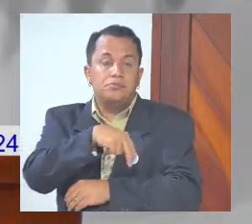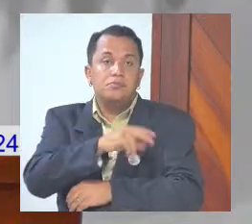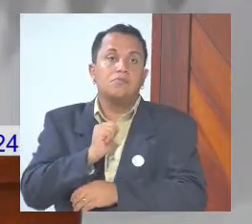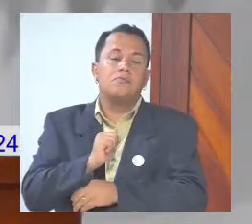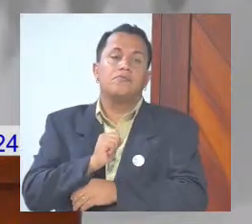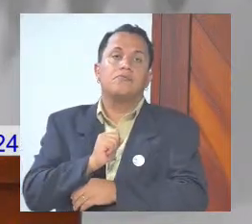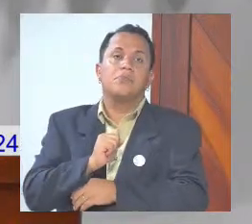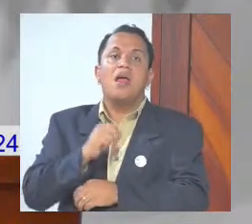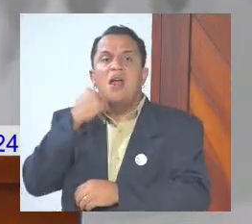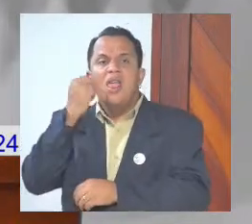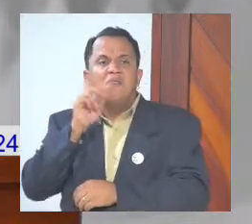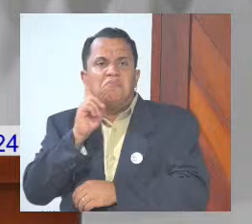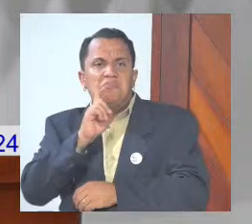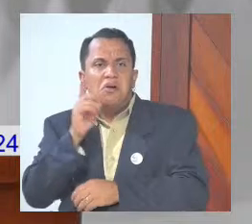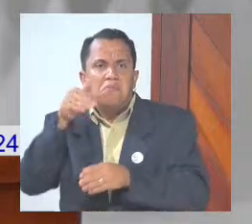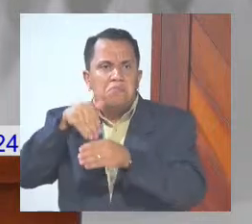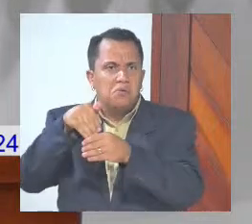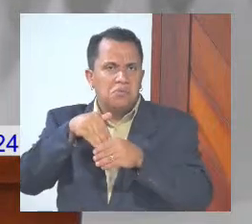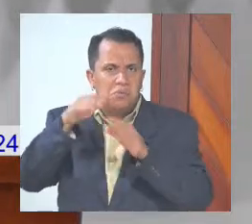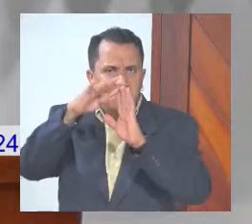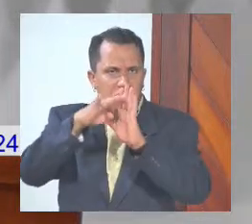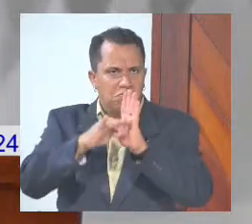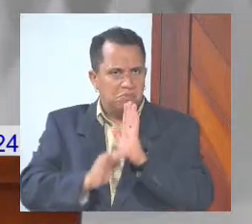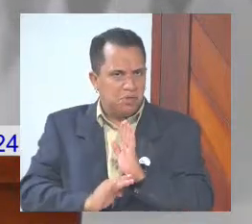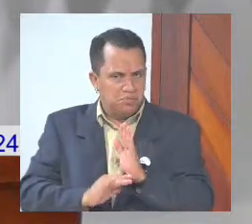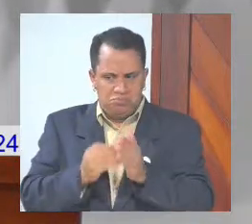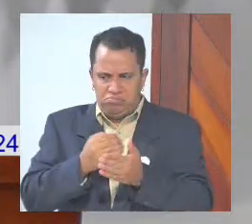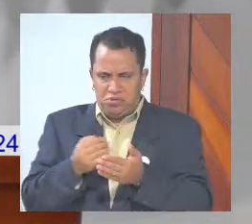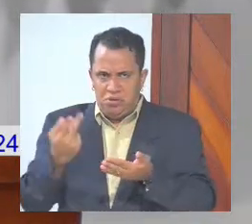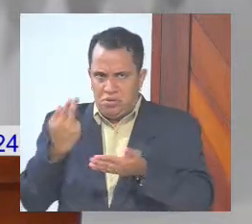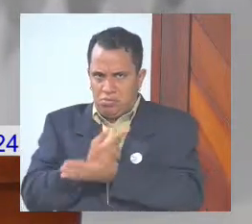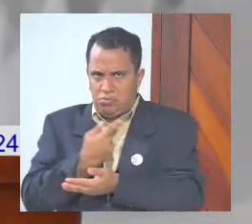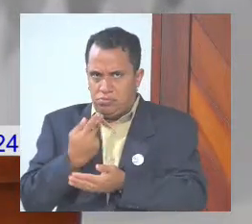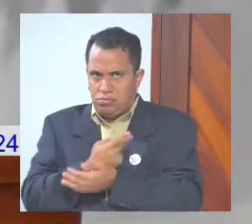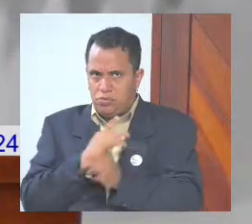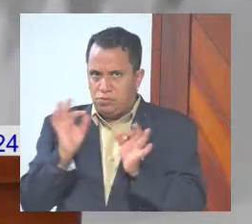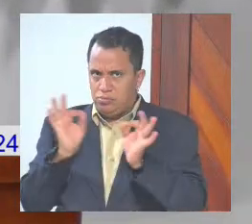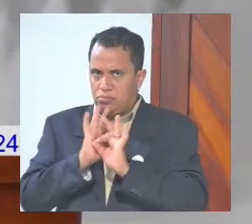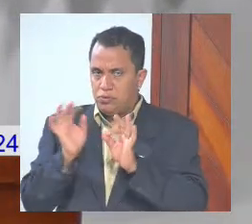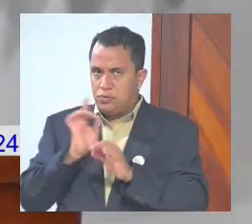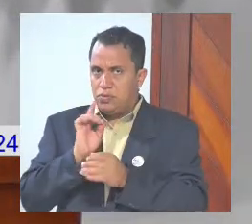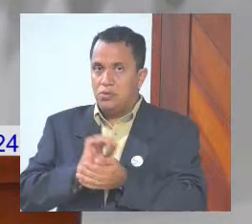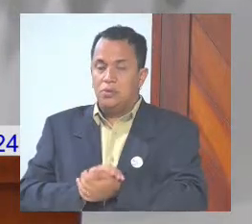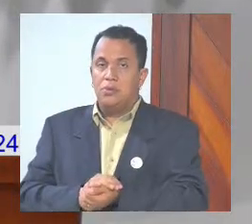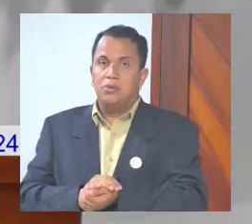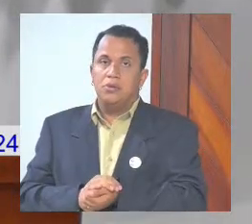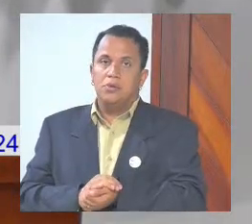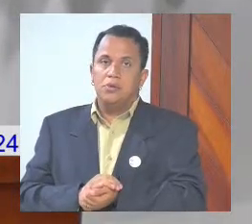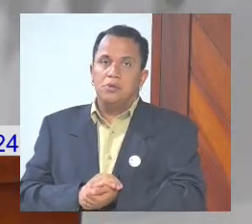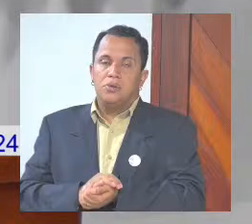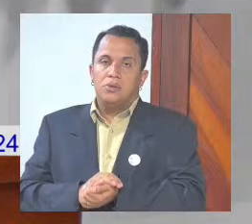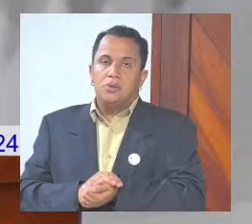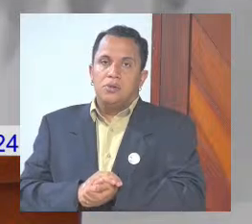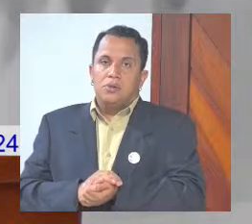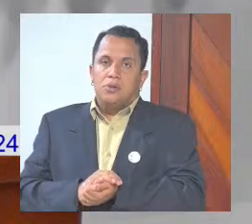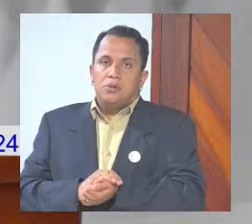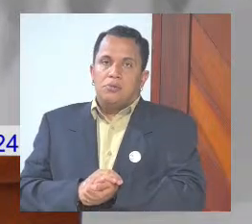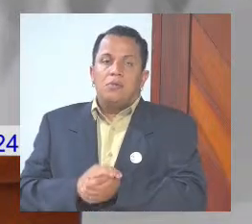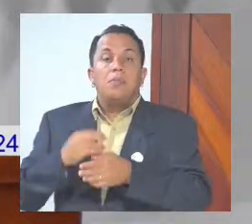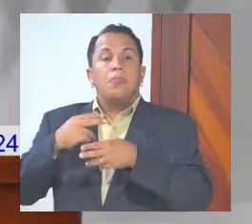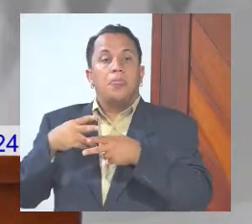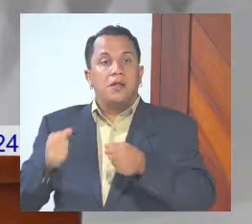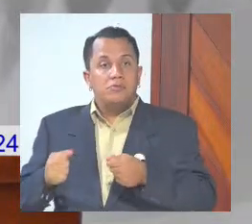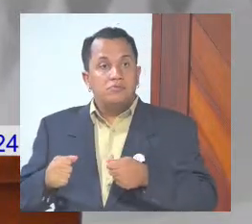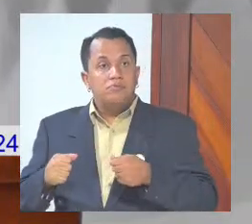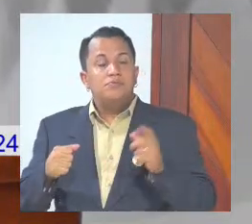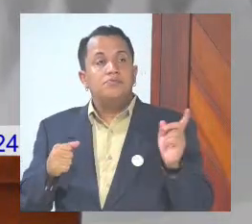nenhuma para dizer que eu votei em algum projeto impopular que viesse do Executivo para esta casa. Então, assim, um legado que